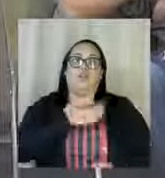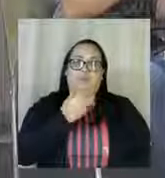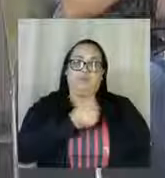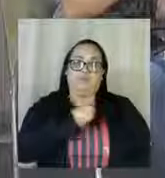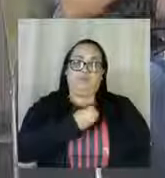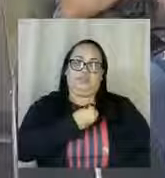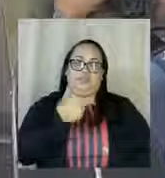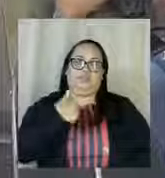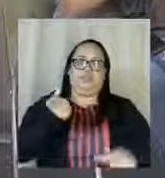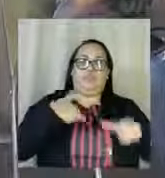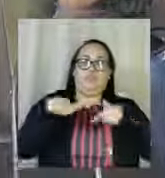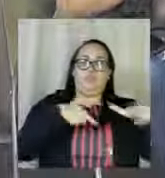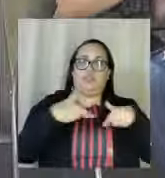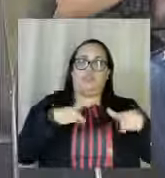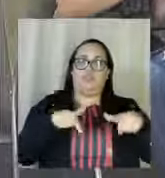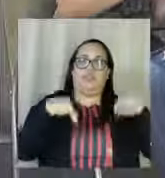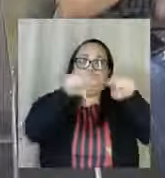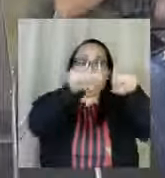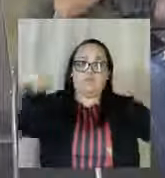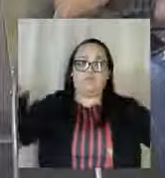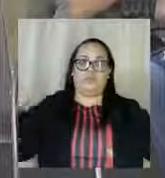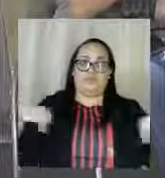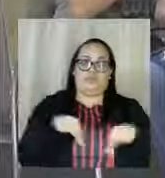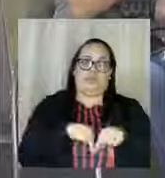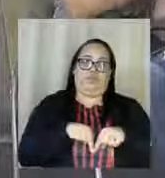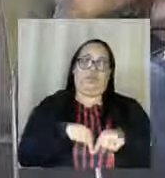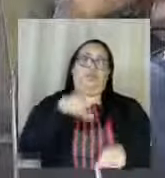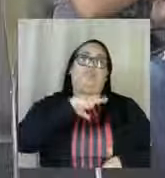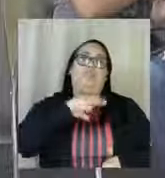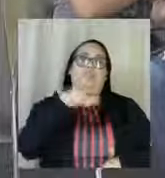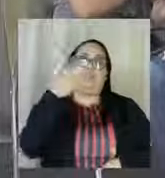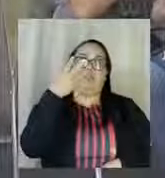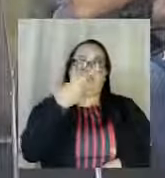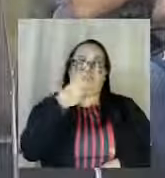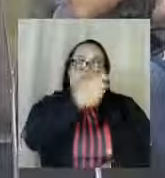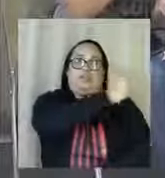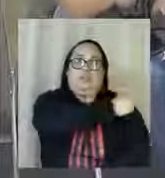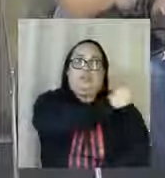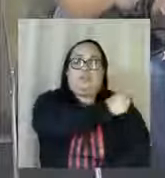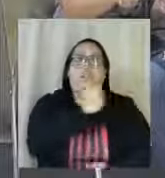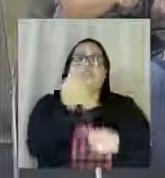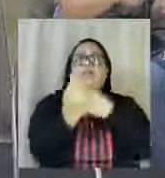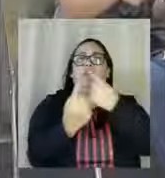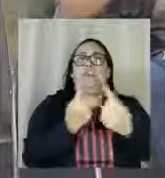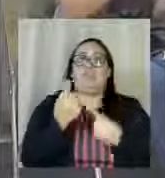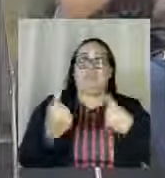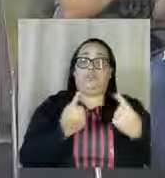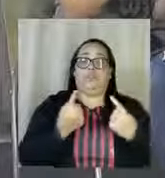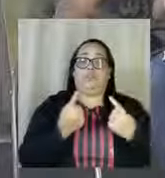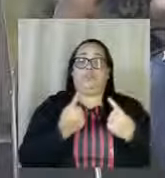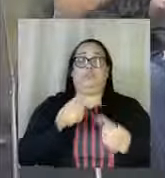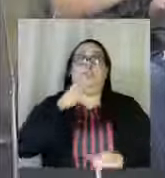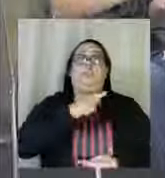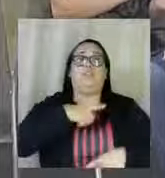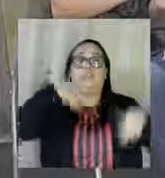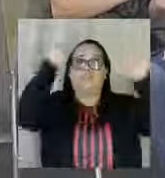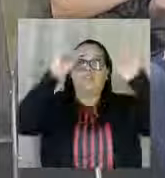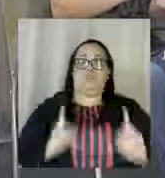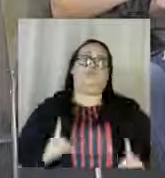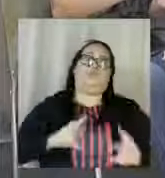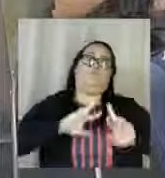Eu trabalhava em uma sala onde eu tinha 3 alunos, cada um com uma